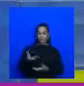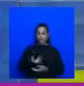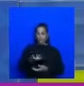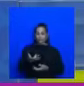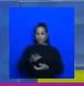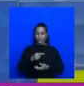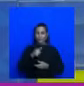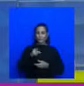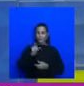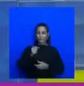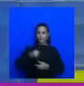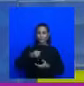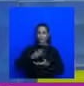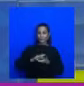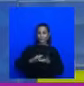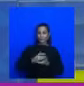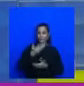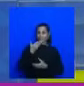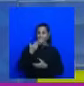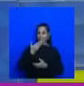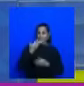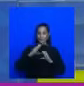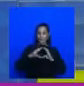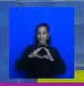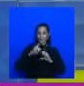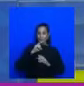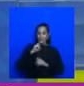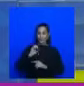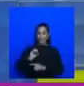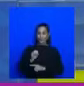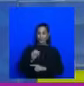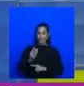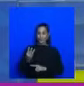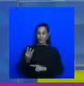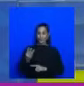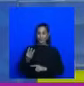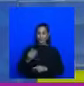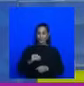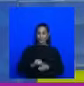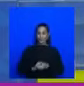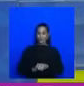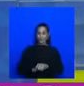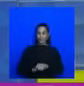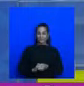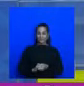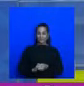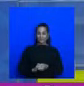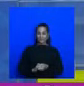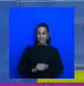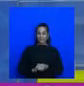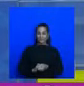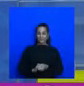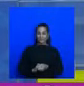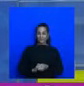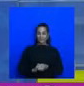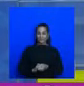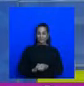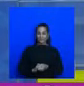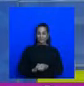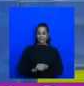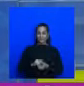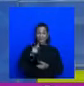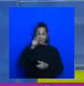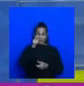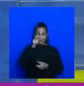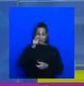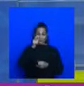globo, 15º e último número da Loto Fácil. Bola verde, 03. Verde, 03.